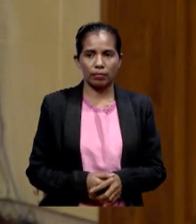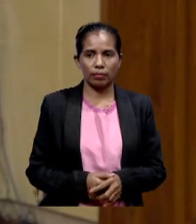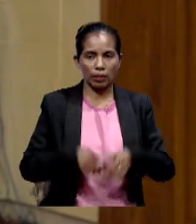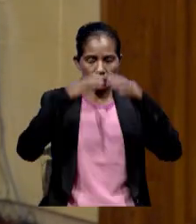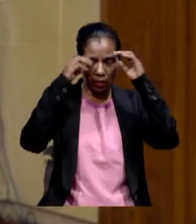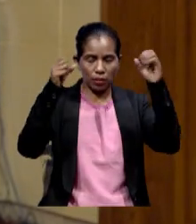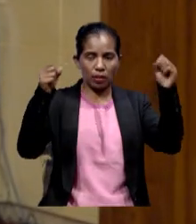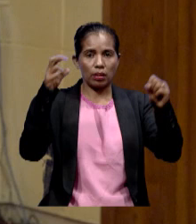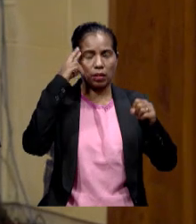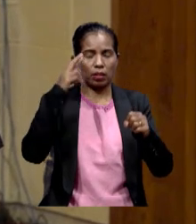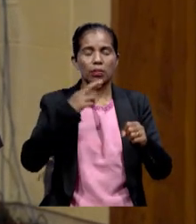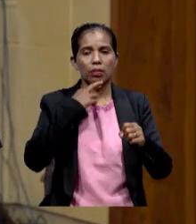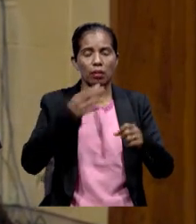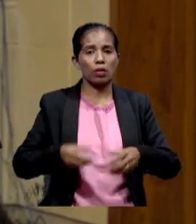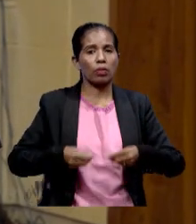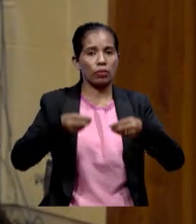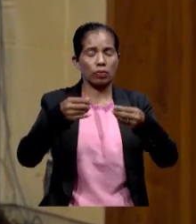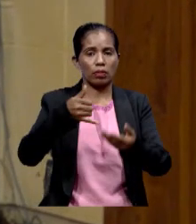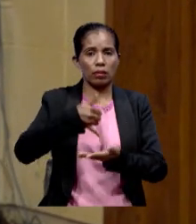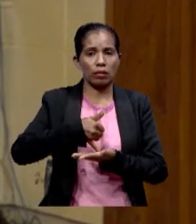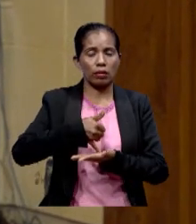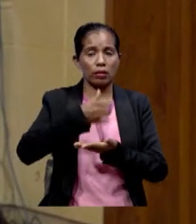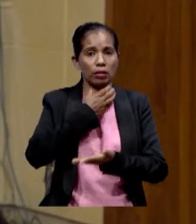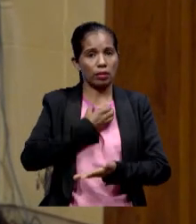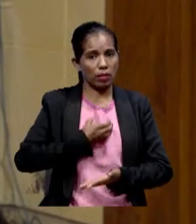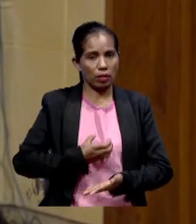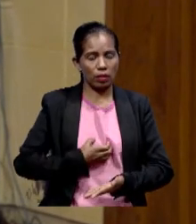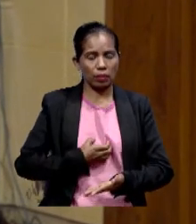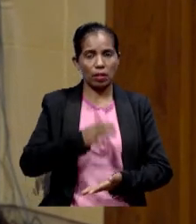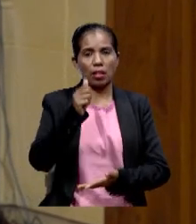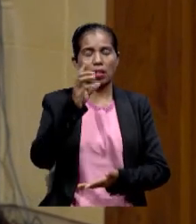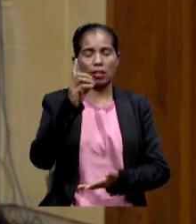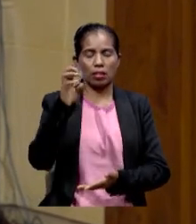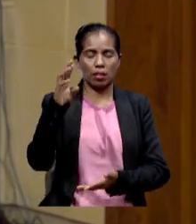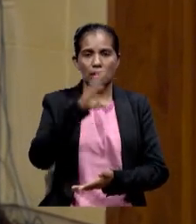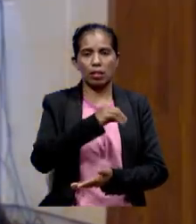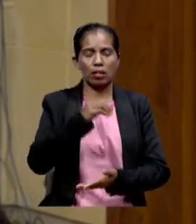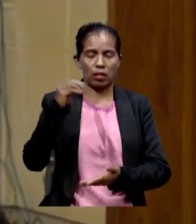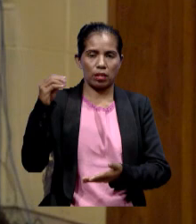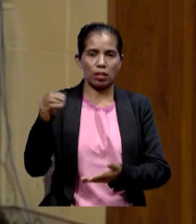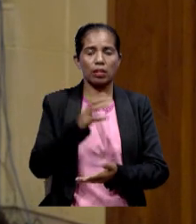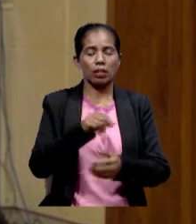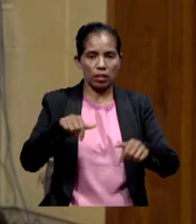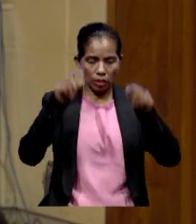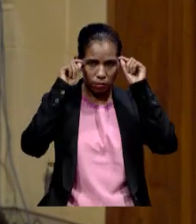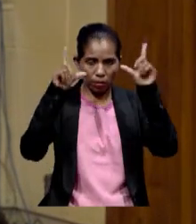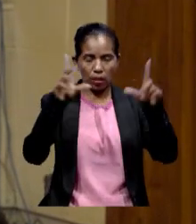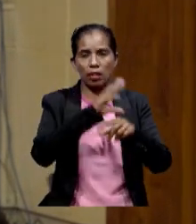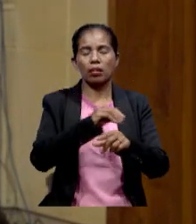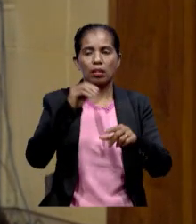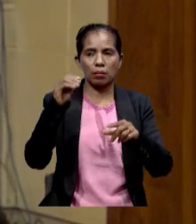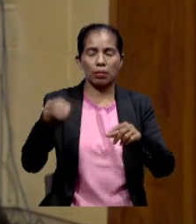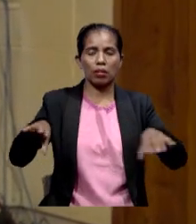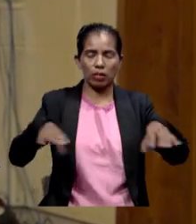Presidente da Repubblica Ramos Horta condecora ambasciatore Unione Europea Andrés Jacobs con grado collar da Orden de Timor-Leste per la dedicazione